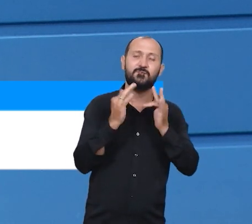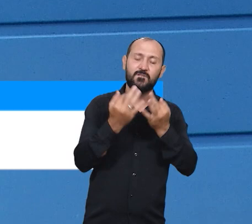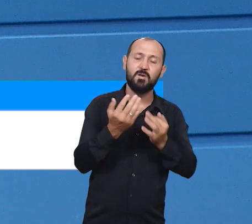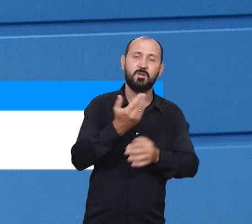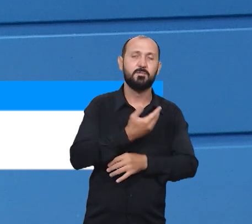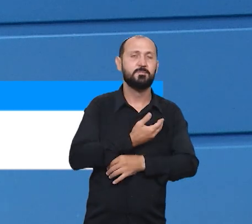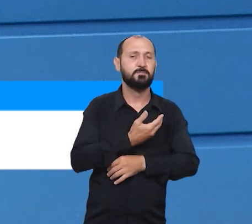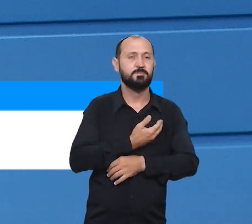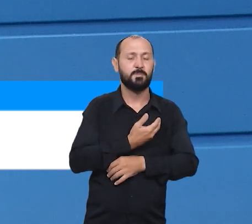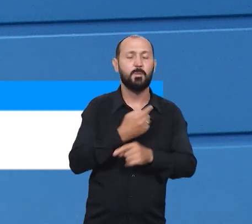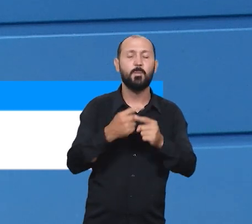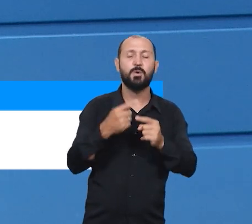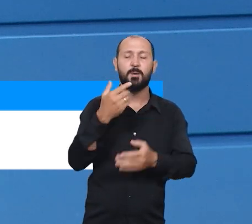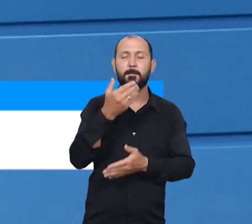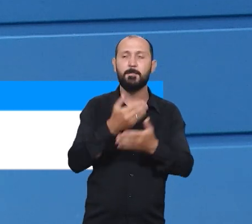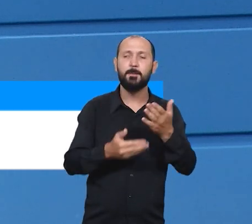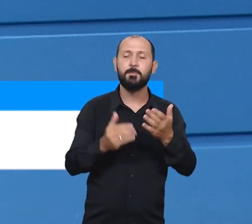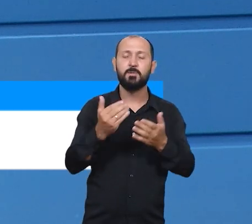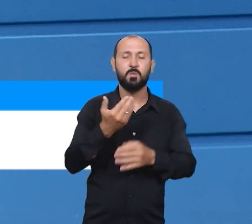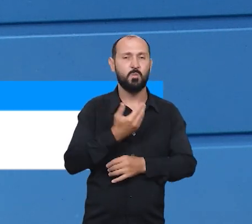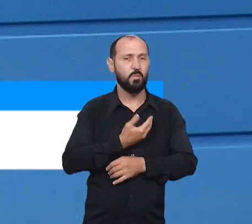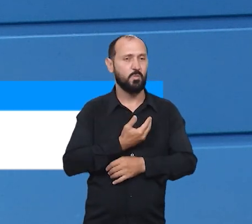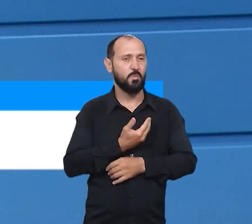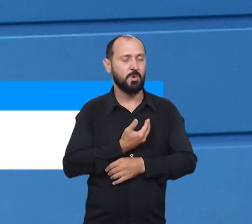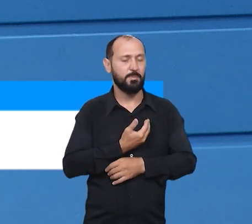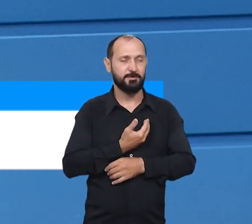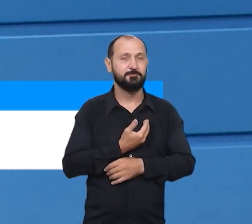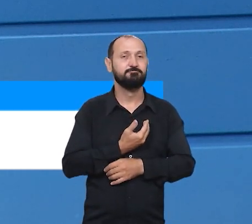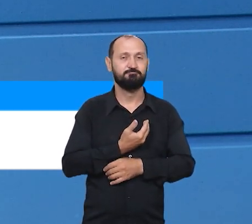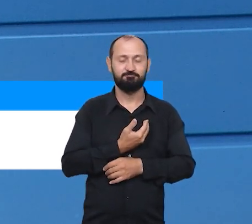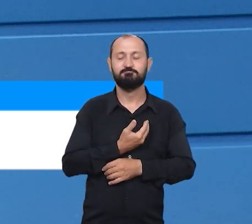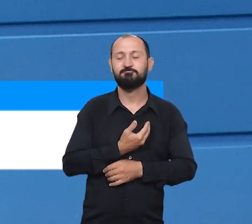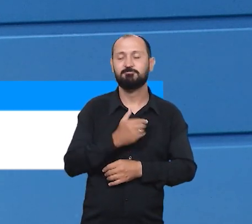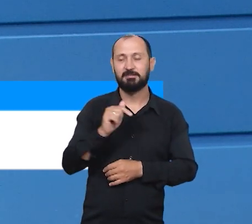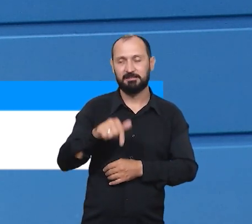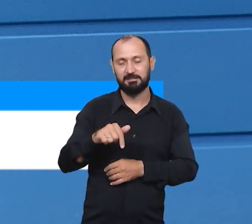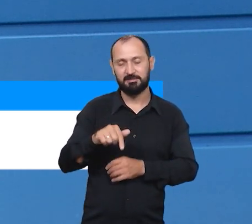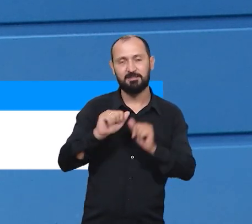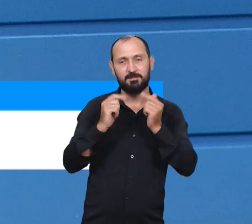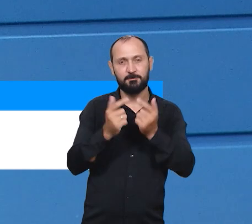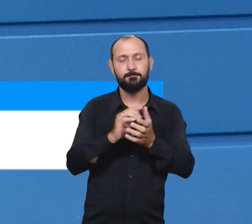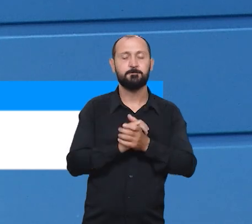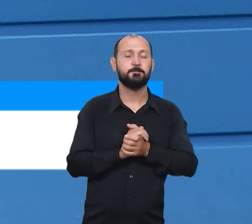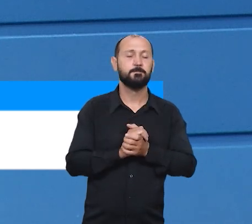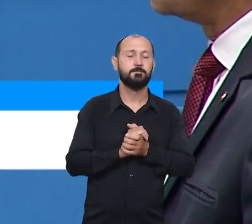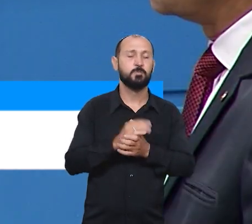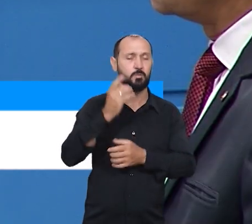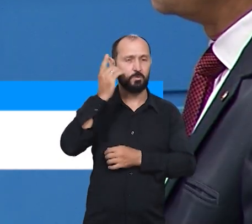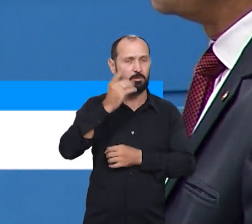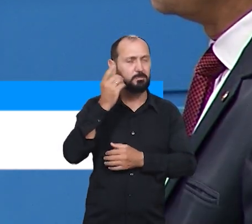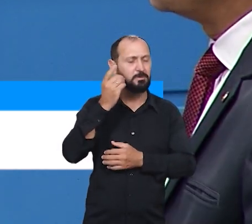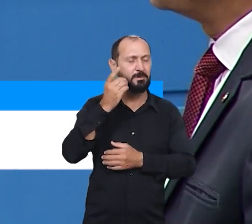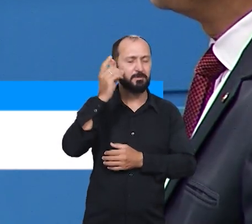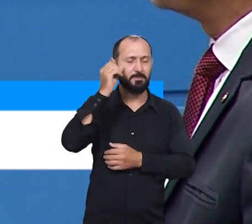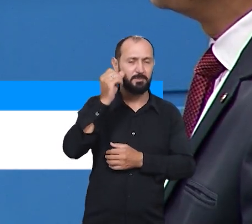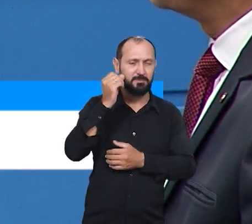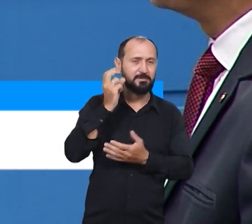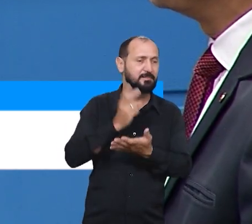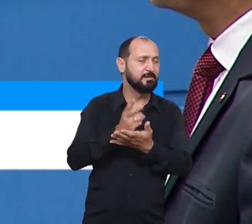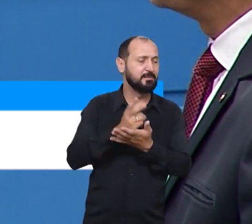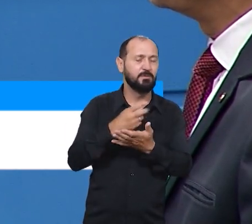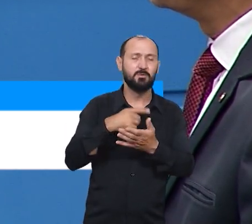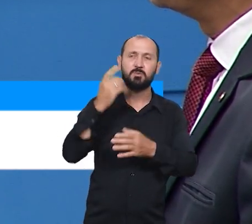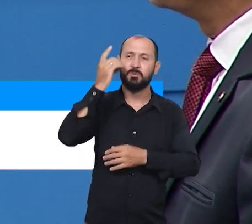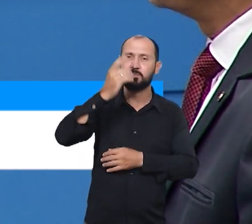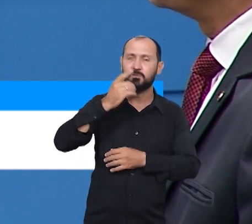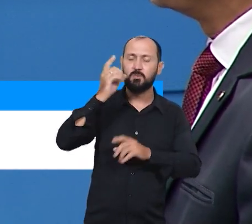a família, aos amigos, porque a gente perdeu um grande companheiro, um grande amigo aqui deste parlamento. O deputado Amarildo sempre